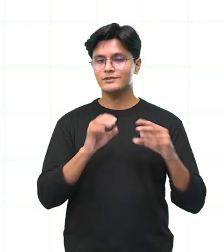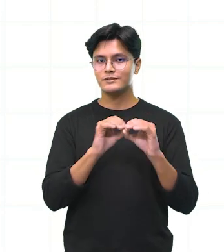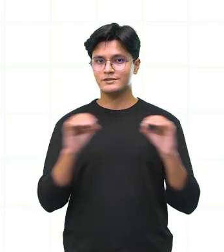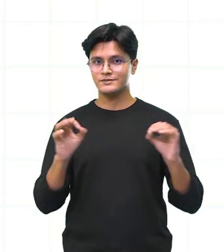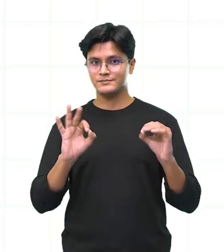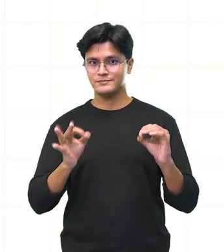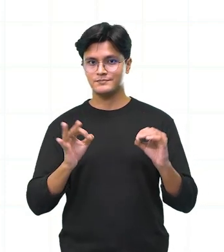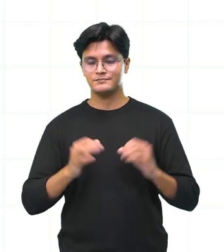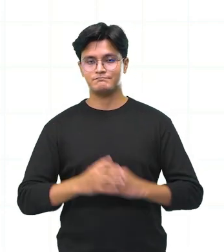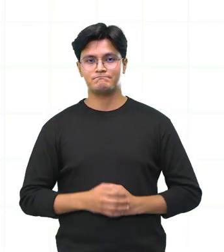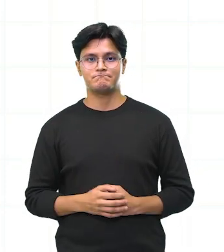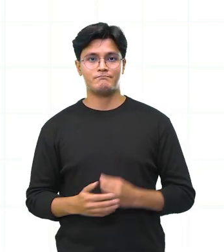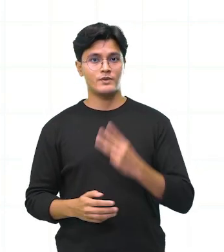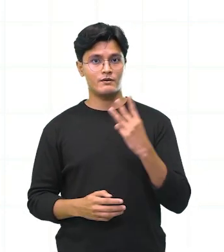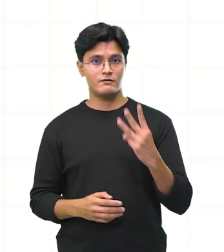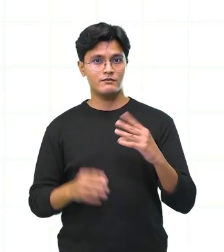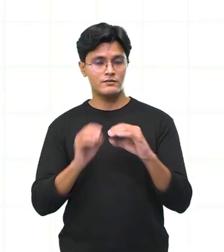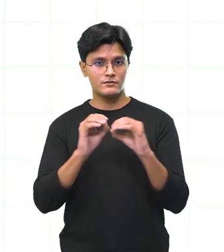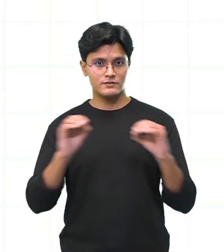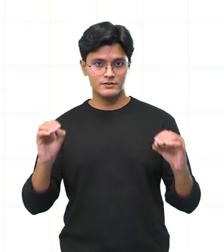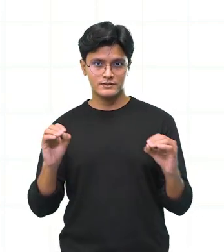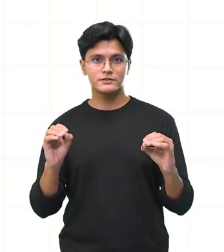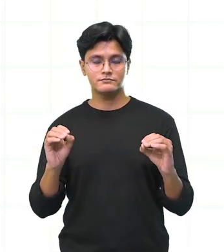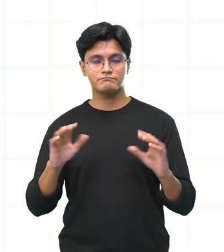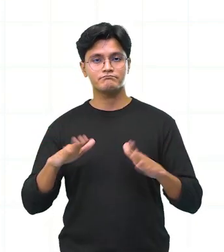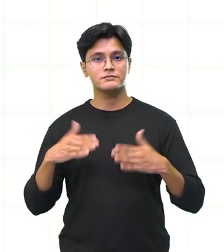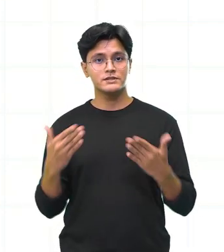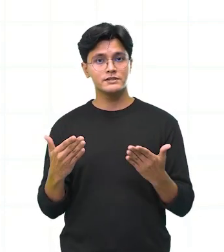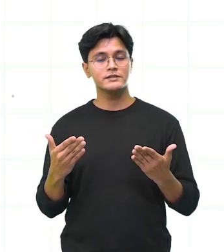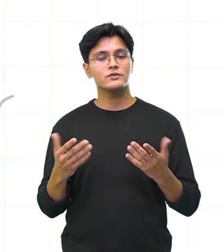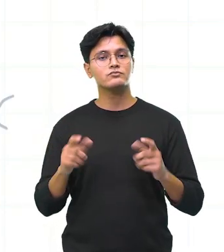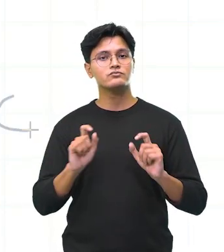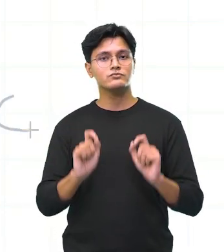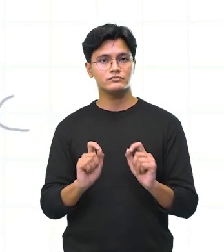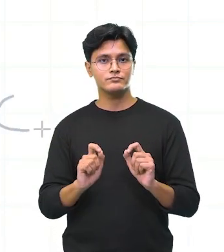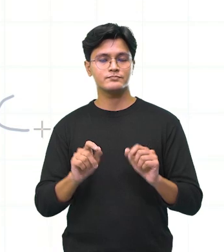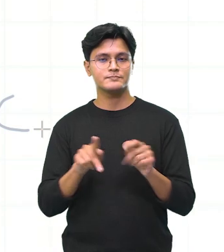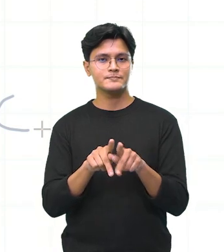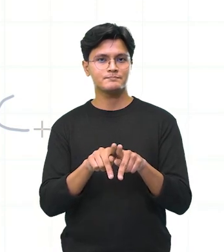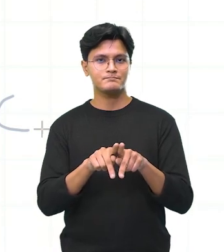orações. Três orações, né? Mais de uma oração, eu tenho um período